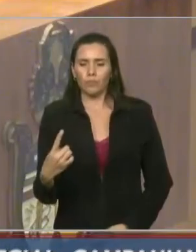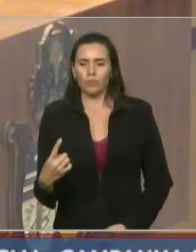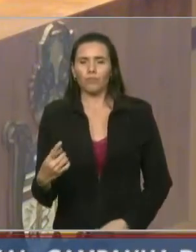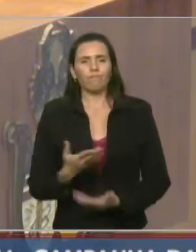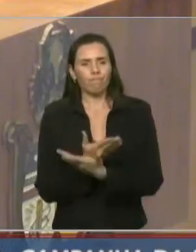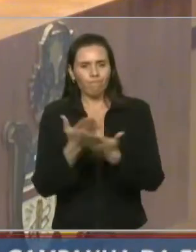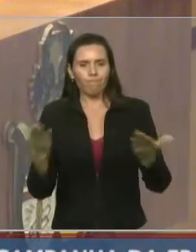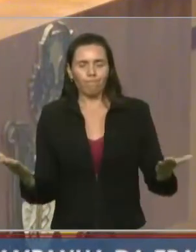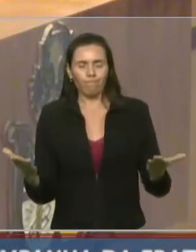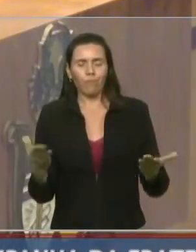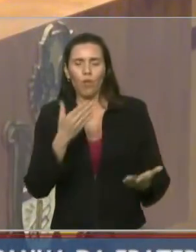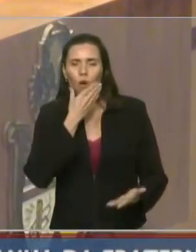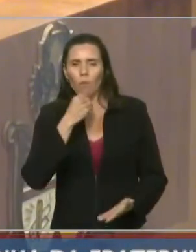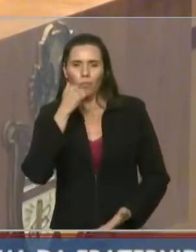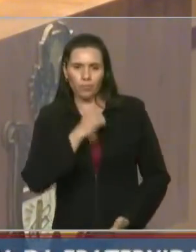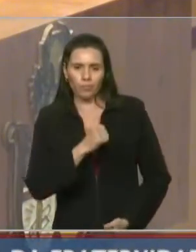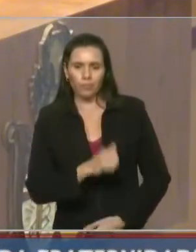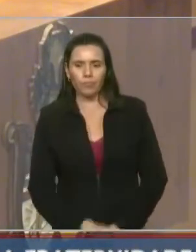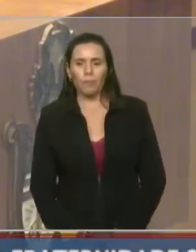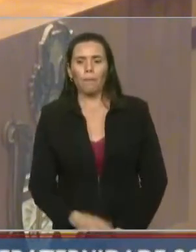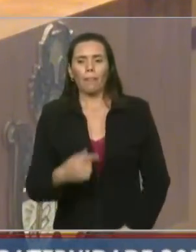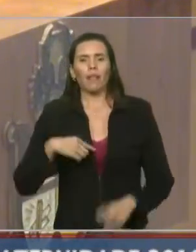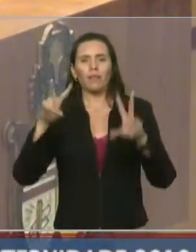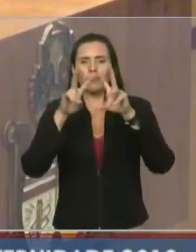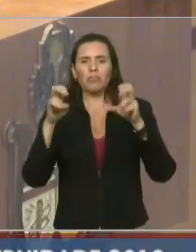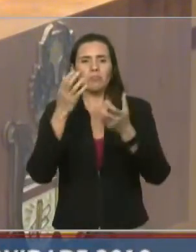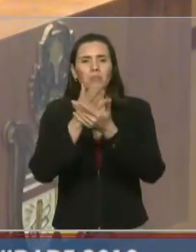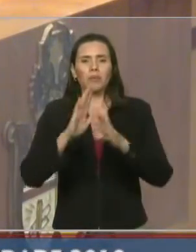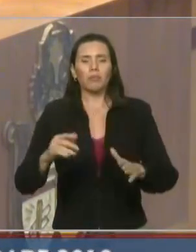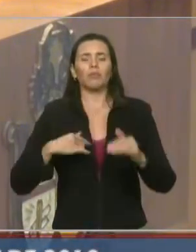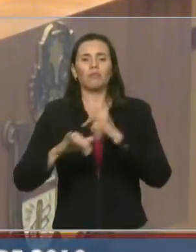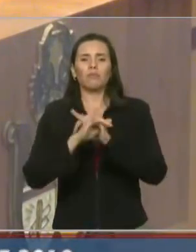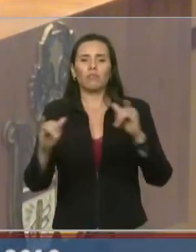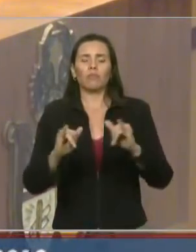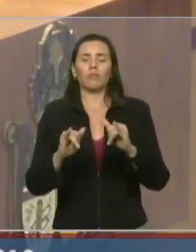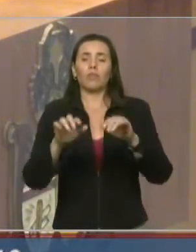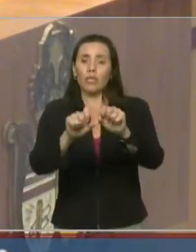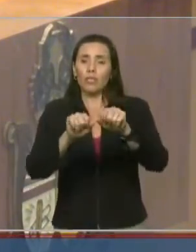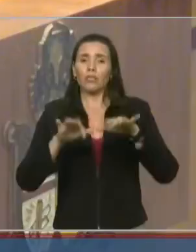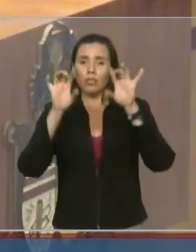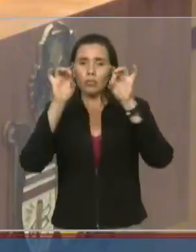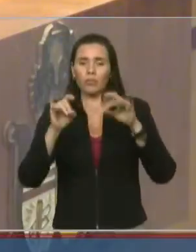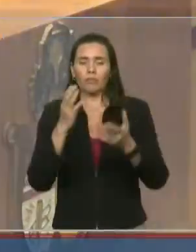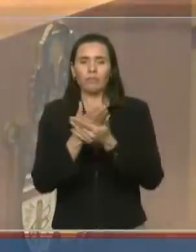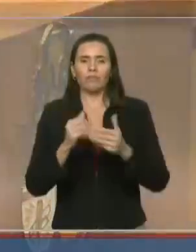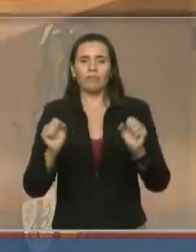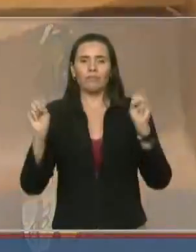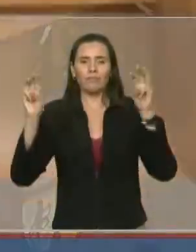o que tratar, declaro encerrada a presente sessão especial.